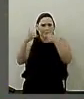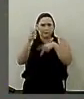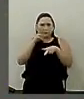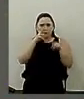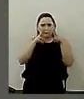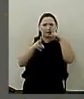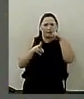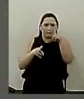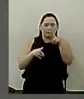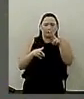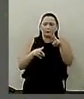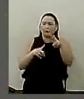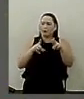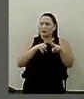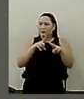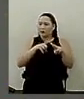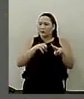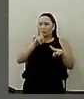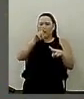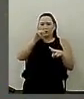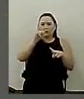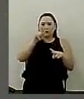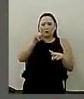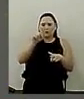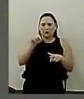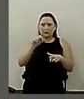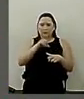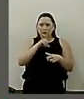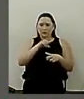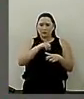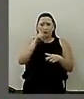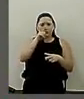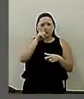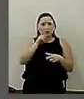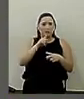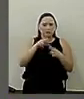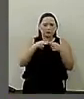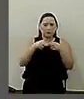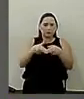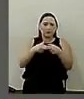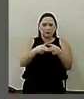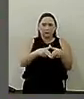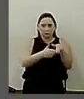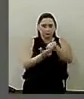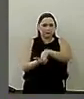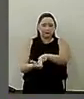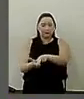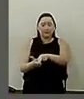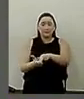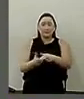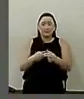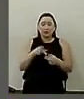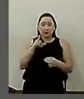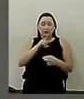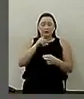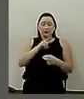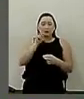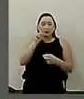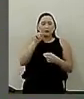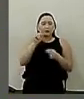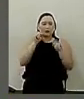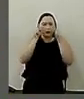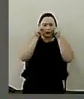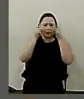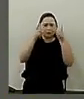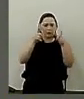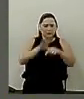de vento no lago, correndo eles o perigo de só sobrar. Chegando-se a ele,